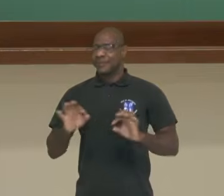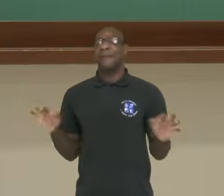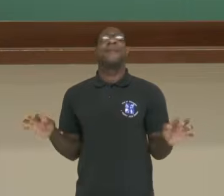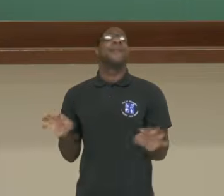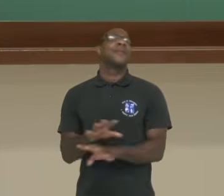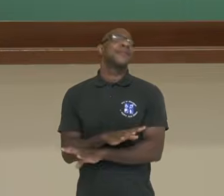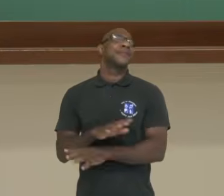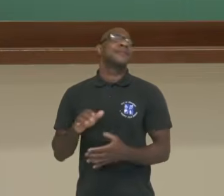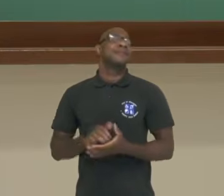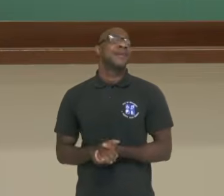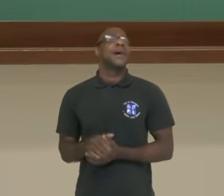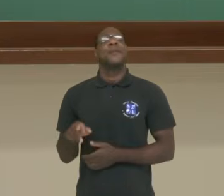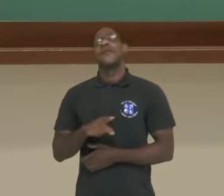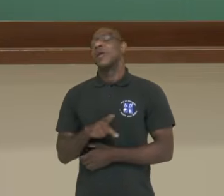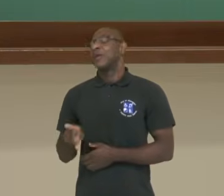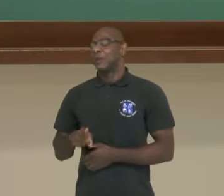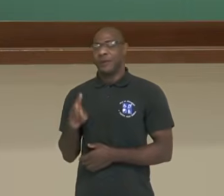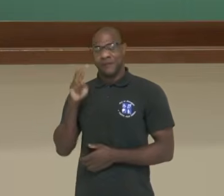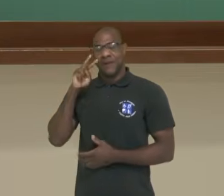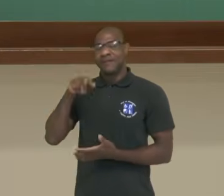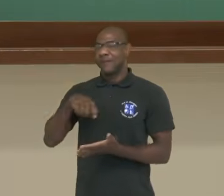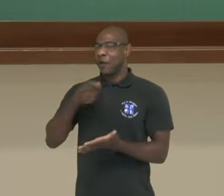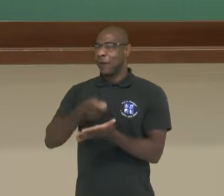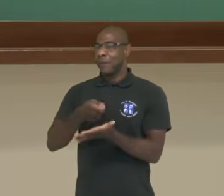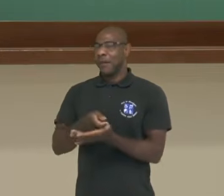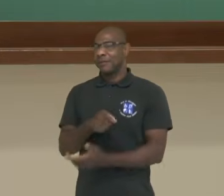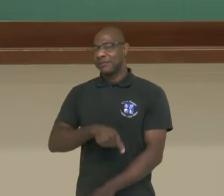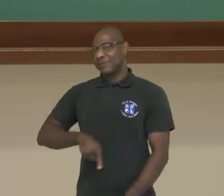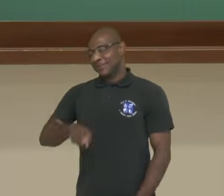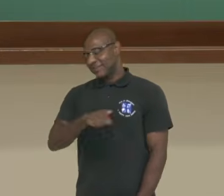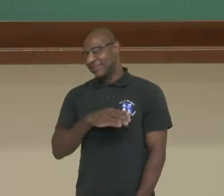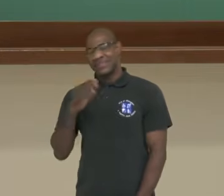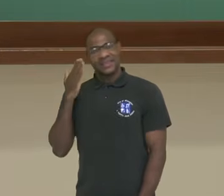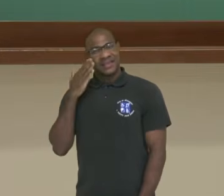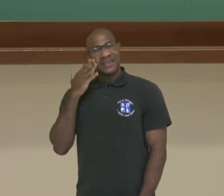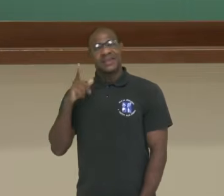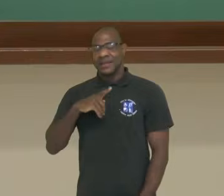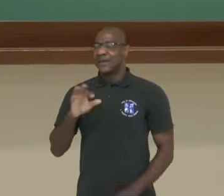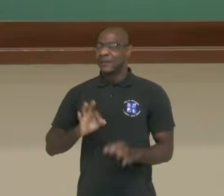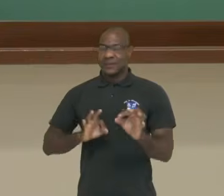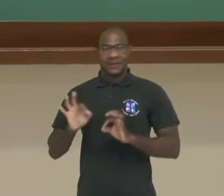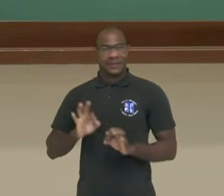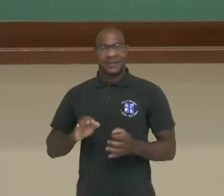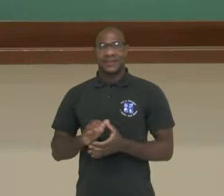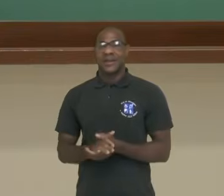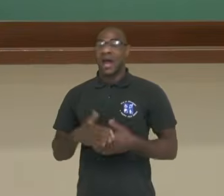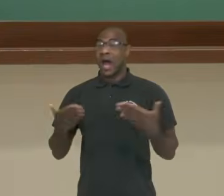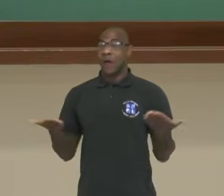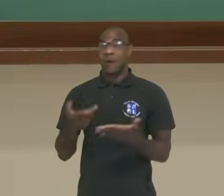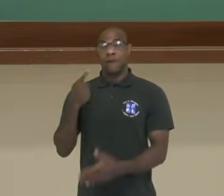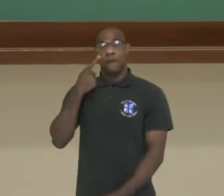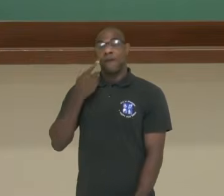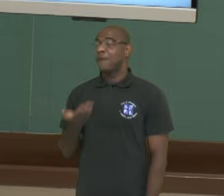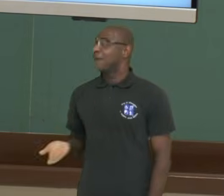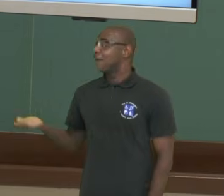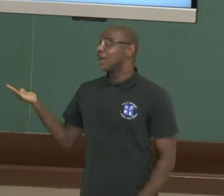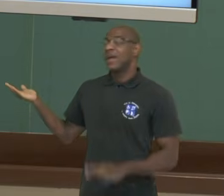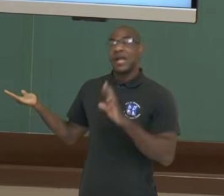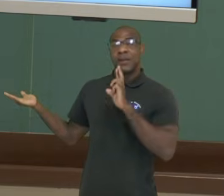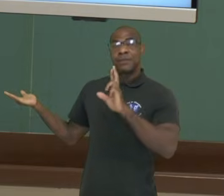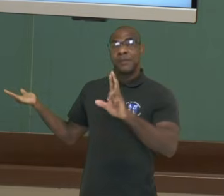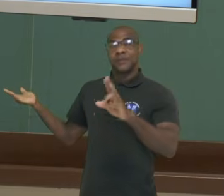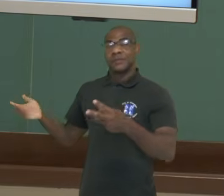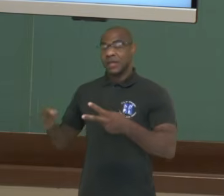ciências vai cobrar isso aí depois. Eu tenho certeza que você está bem dedicado e ele está organizado. Bora lá então. Deixei essas